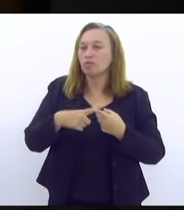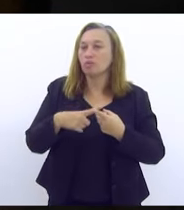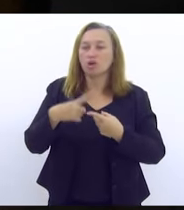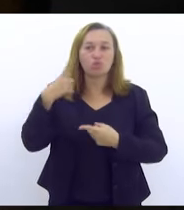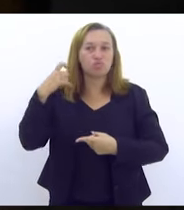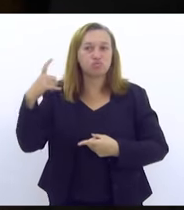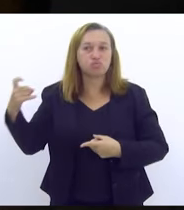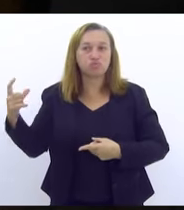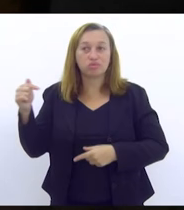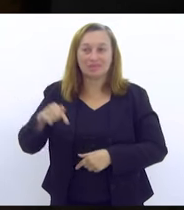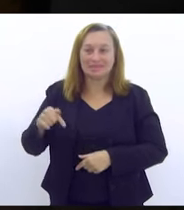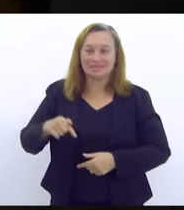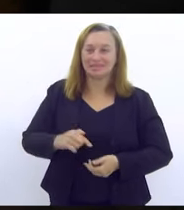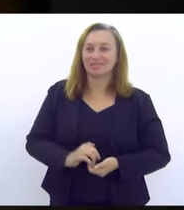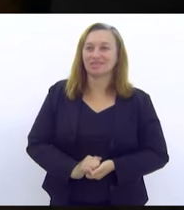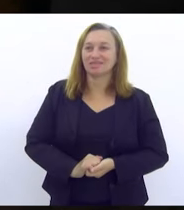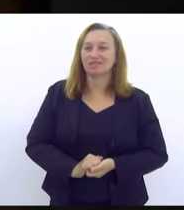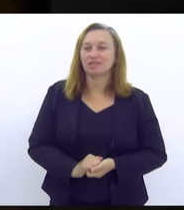vaza aqui embaixo.